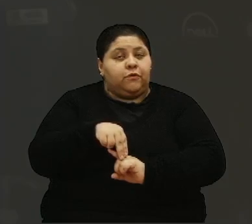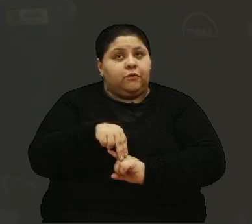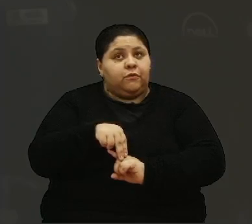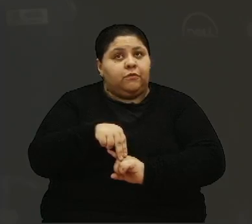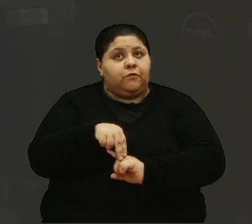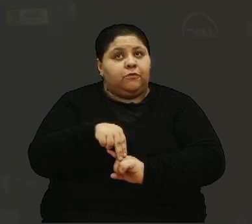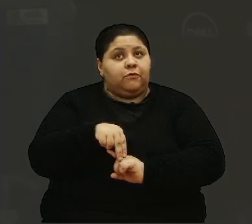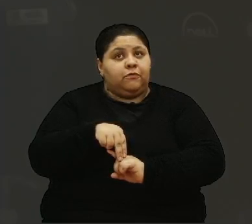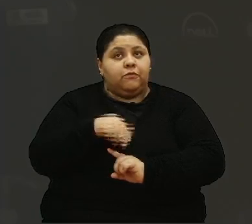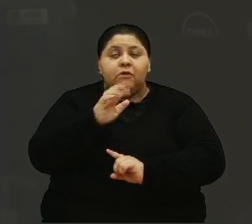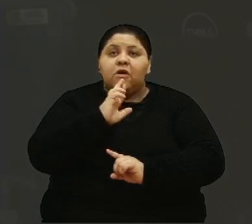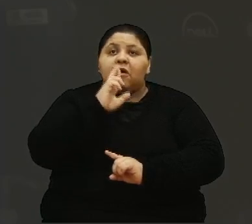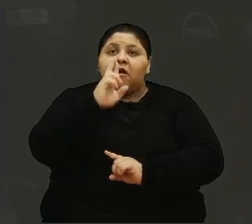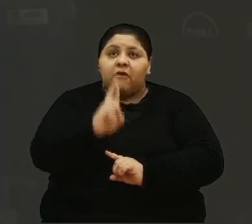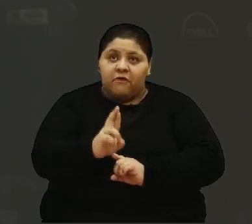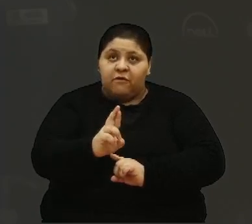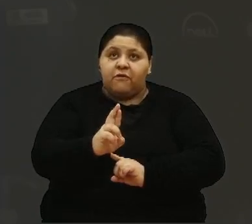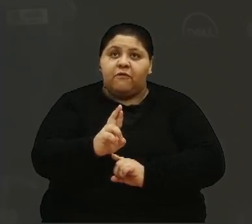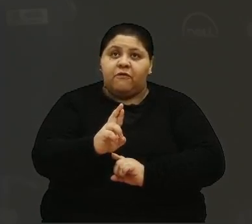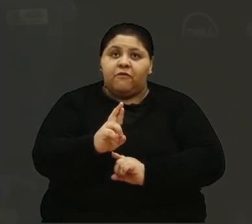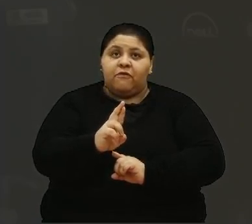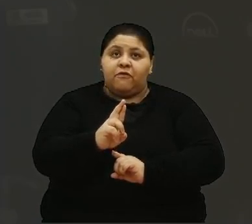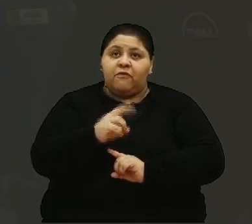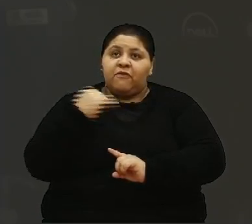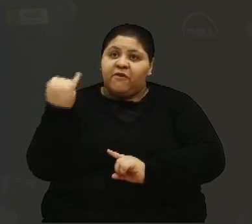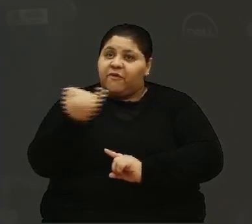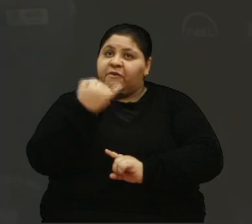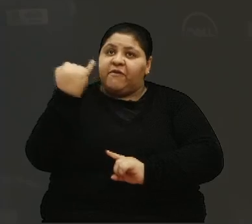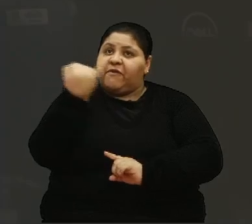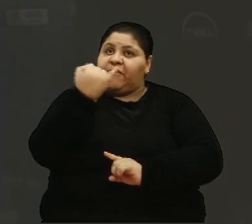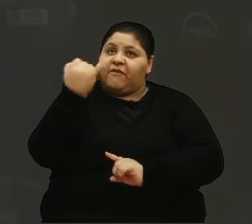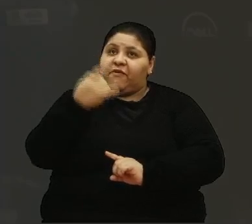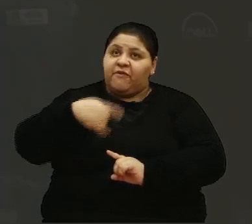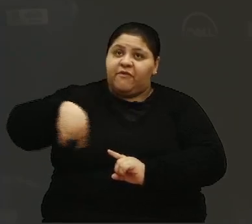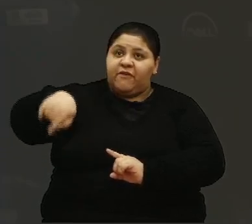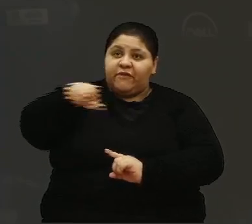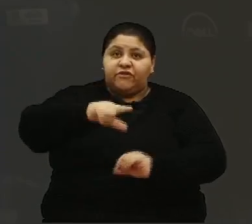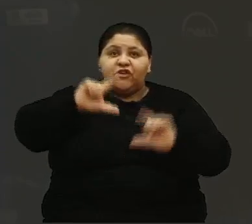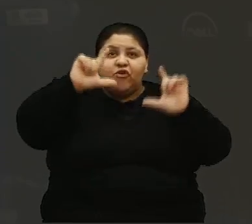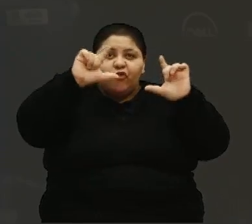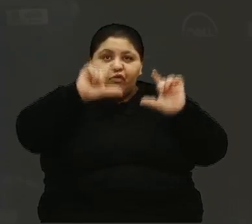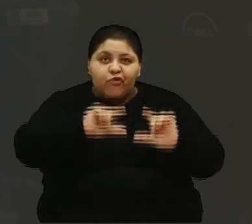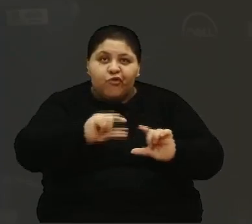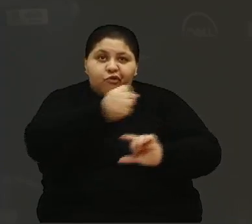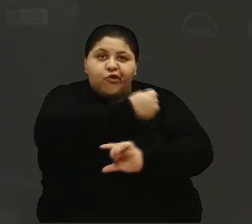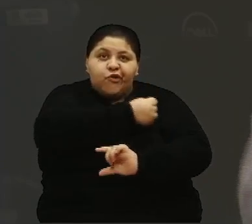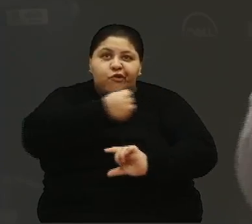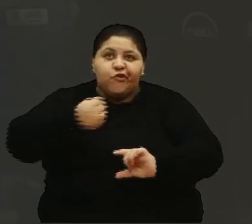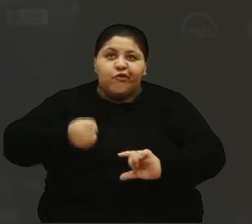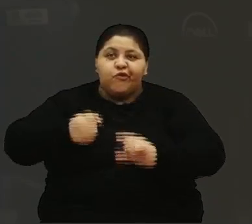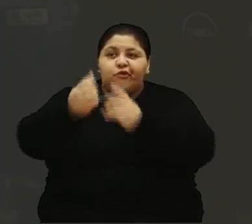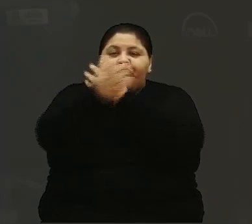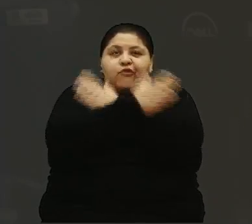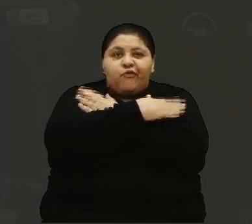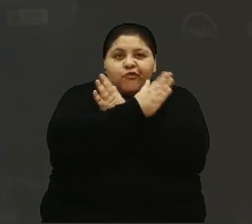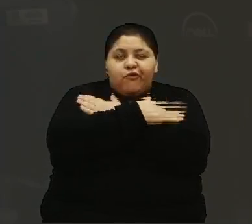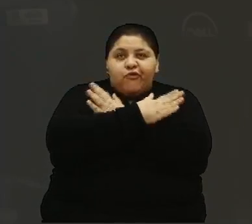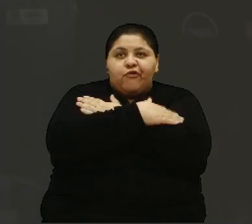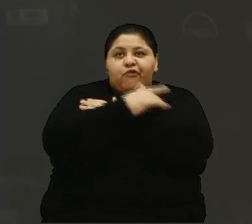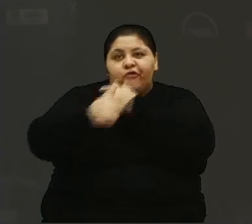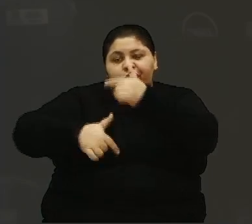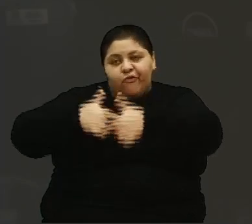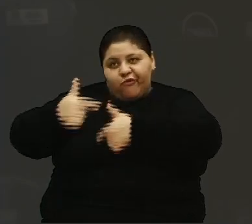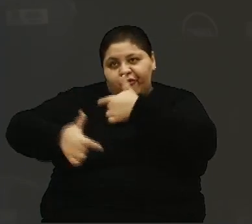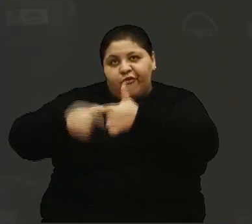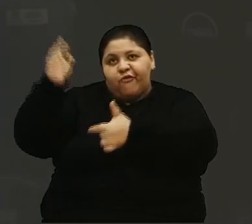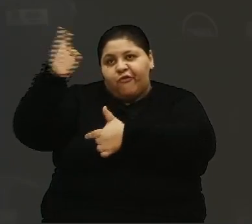Claro, responde algo que é muito importante para a gente. A gente está tendo redução do número de desemprego e com o pleno emprego, o